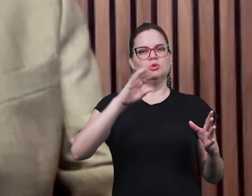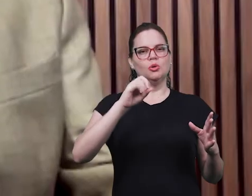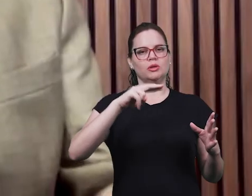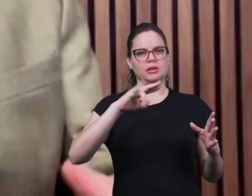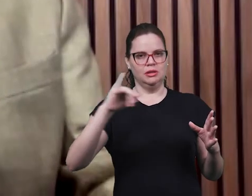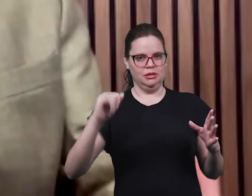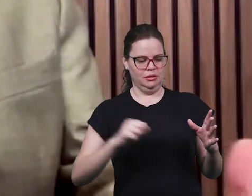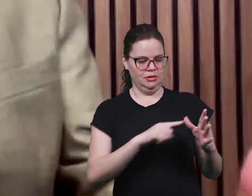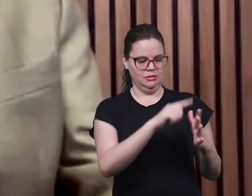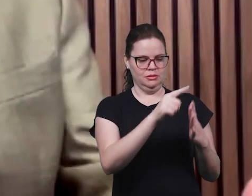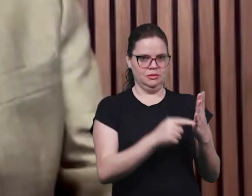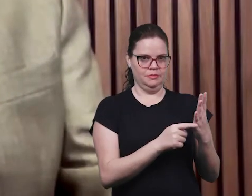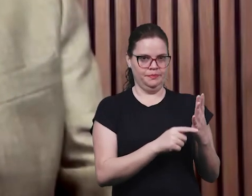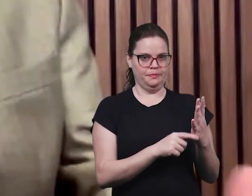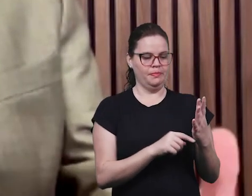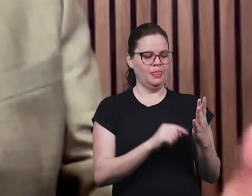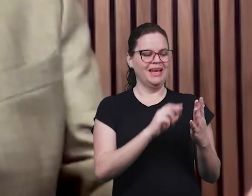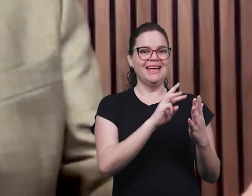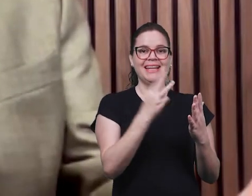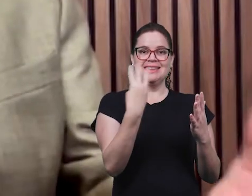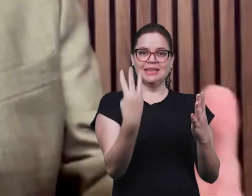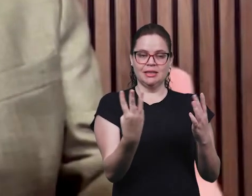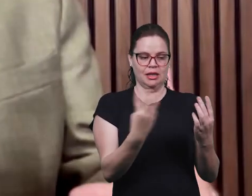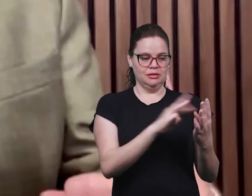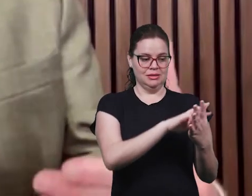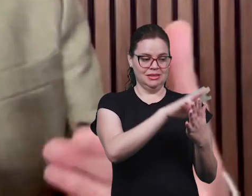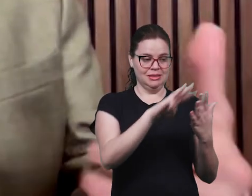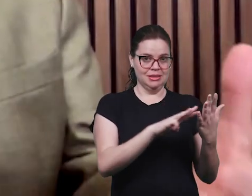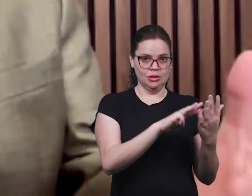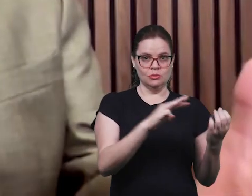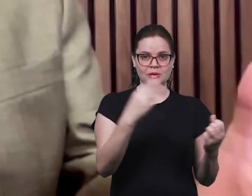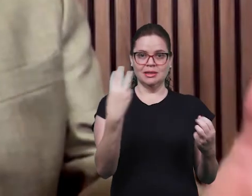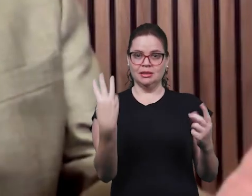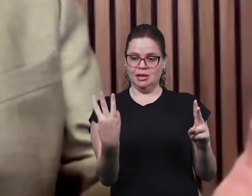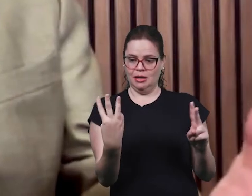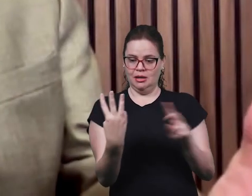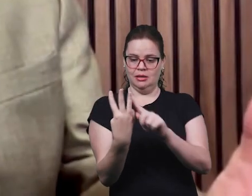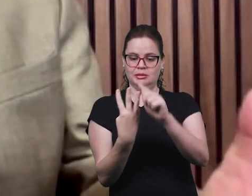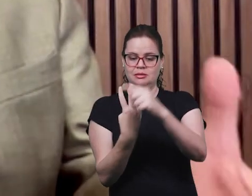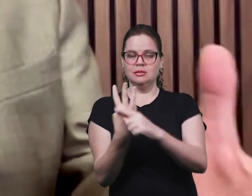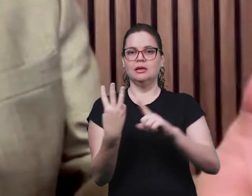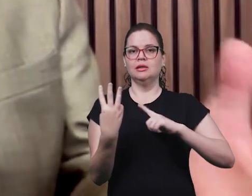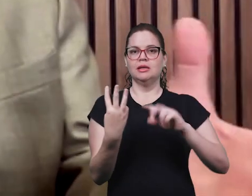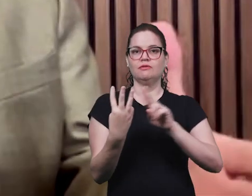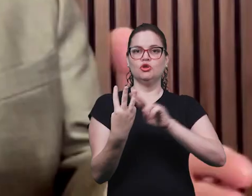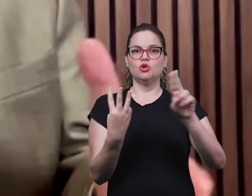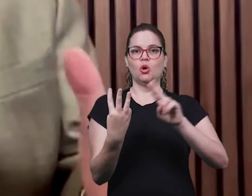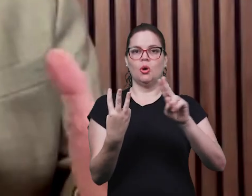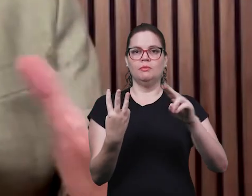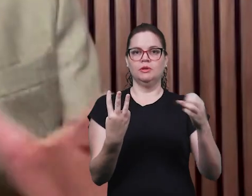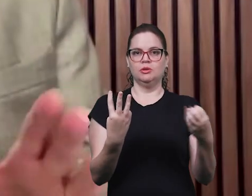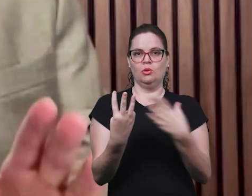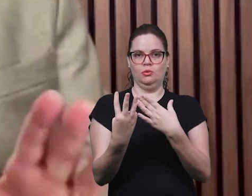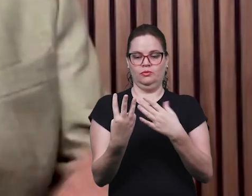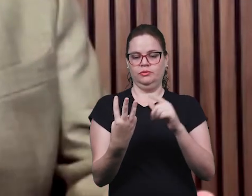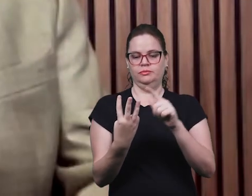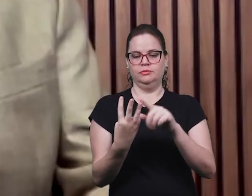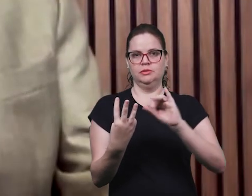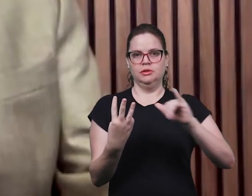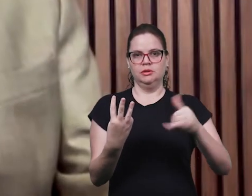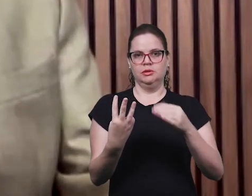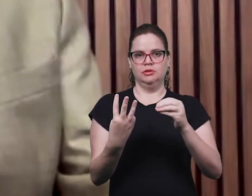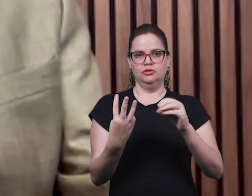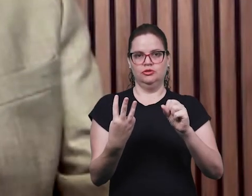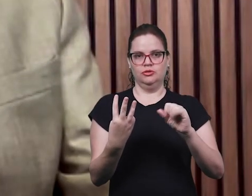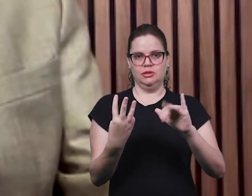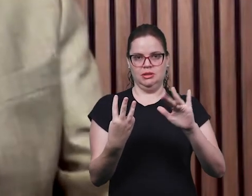tiveram novos nomes. Então eu posso dizer esses novos nomes, né? Josias e Jeoacás, os nomes